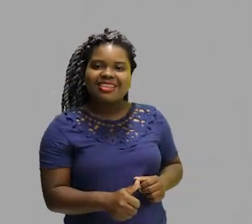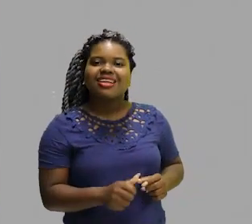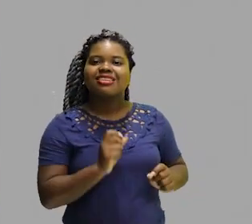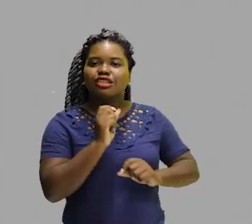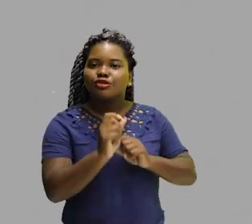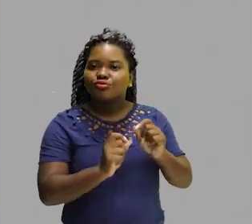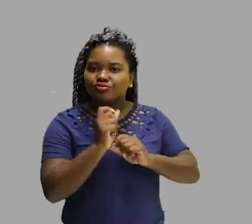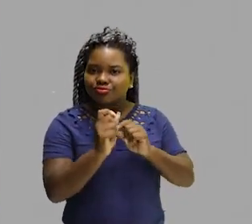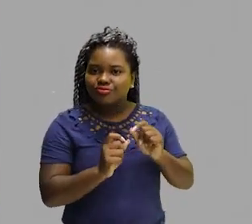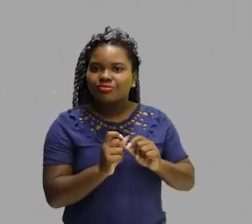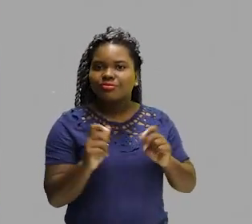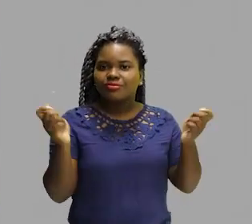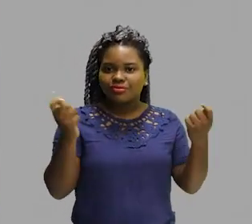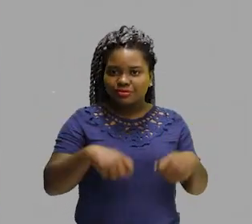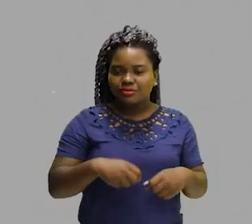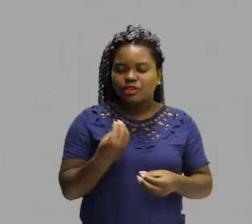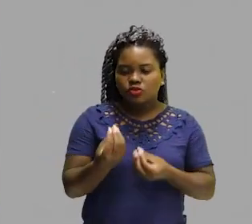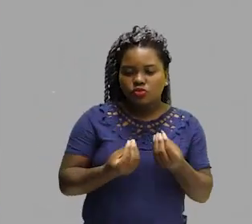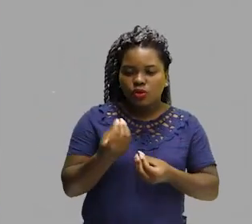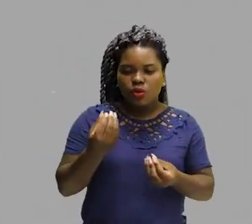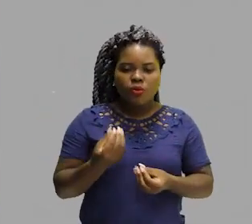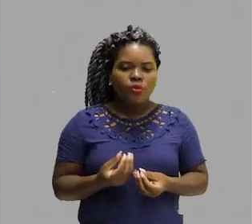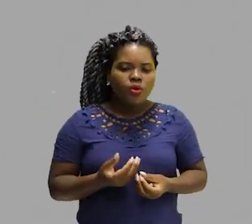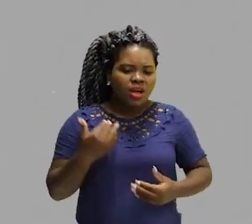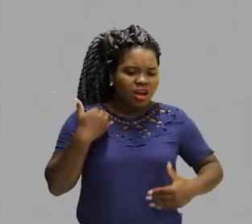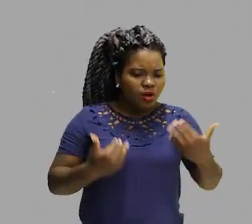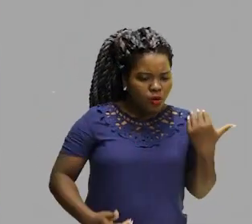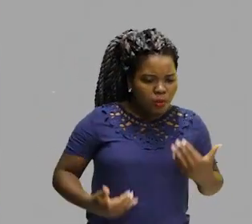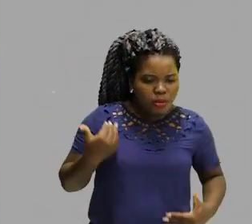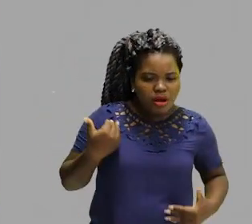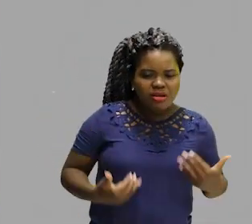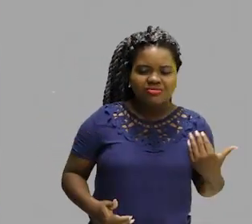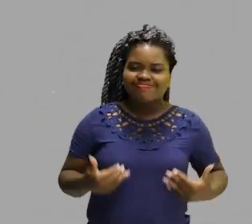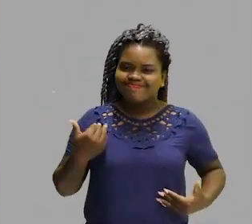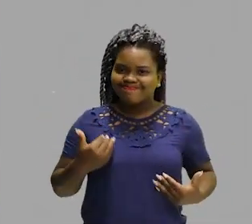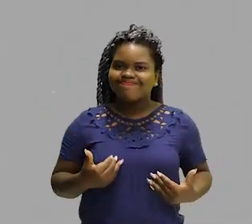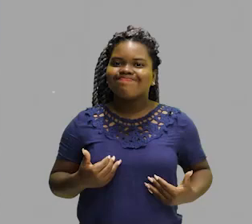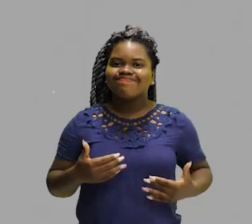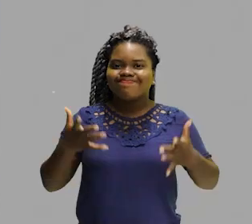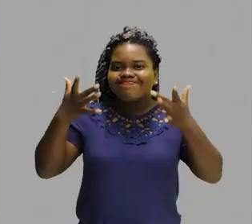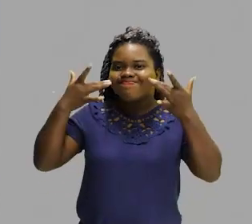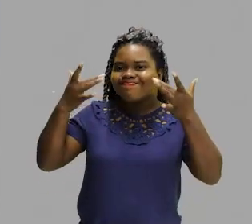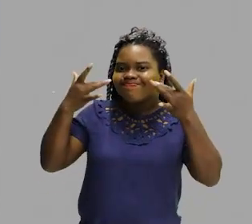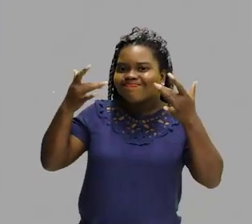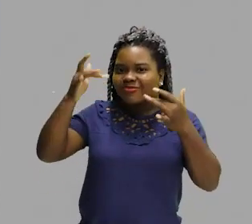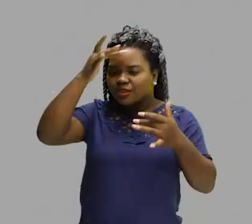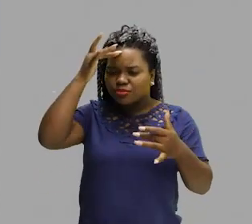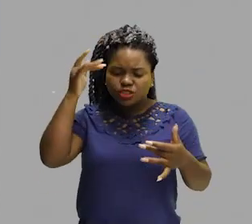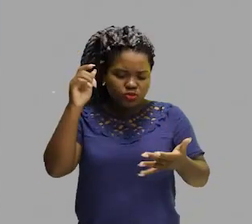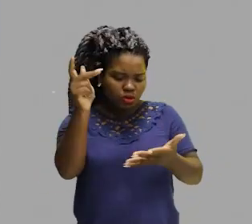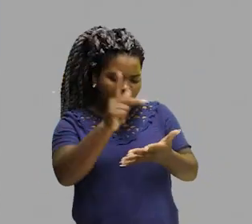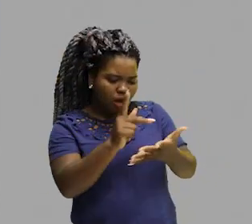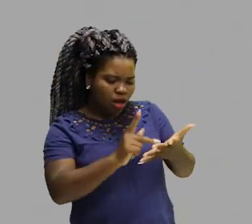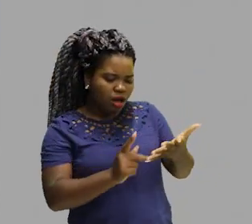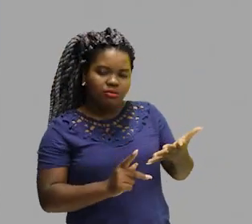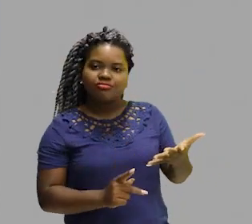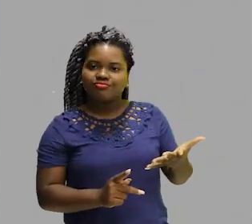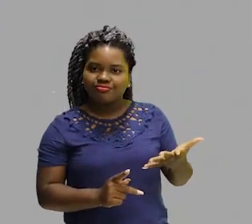poética, vai tornar possível perceber como era o comportamento artístico e a cultura durante diversos reinados e também nos dias de hoje,